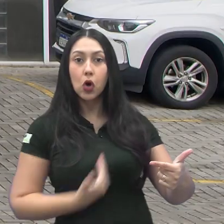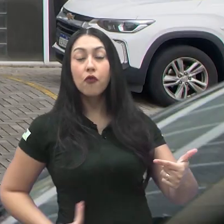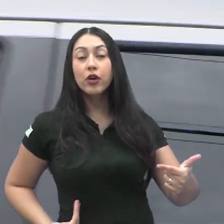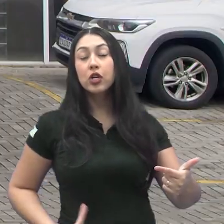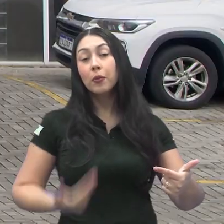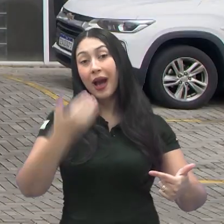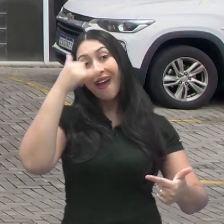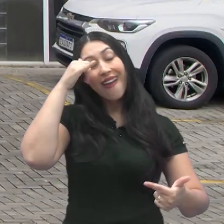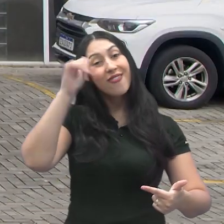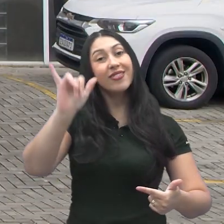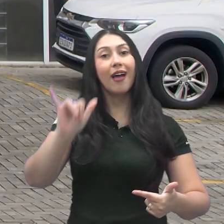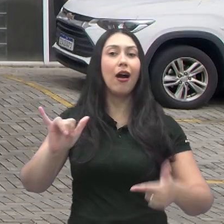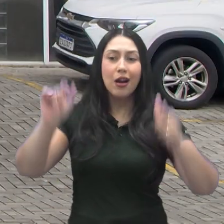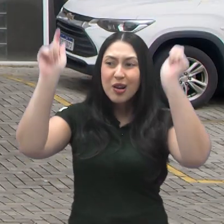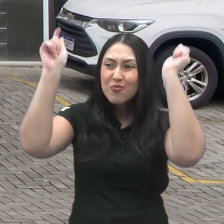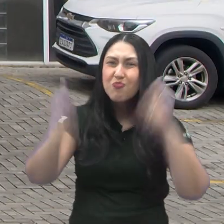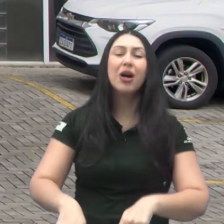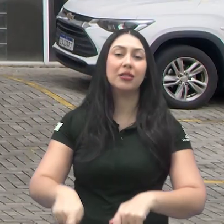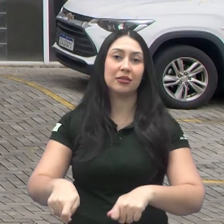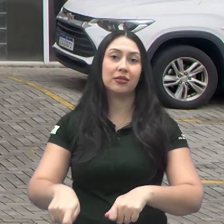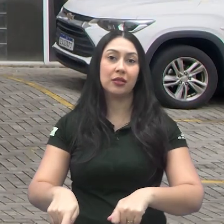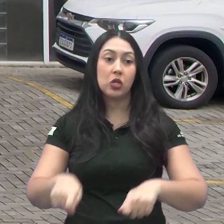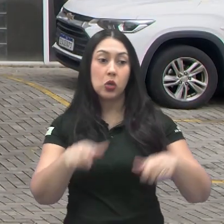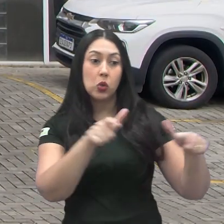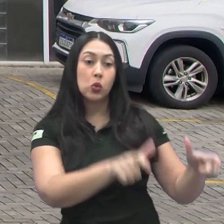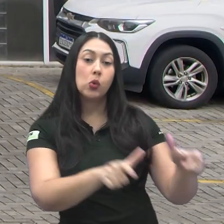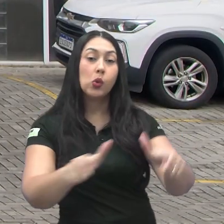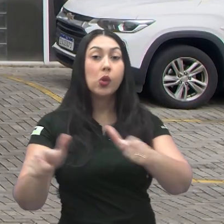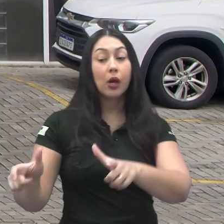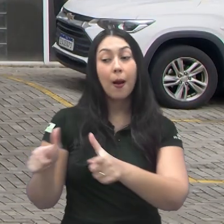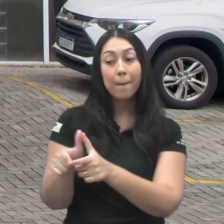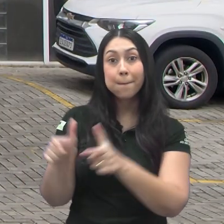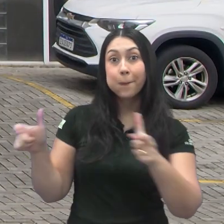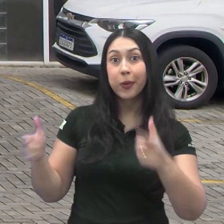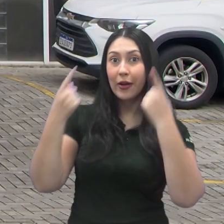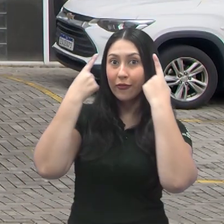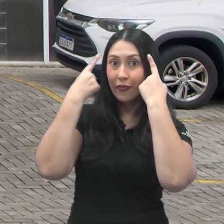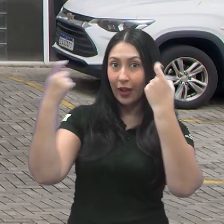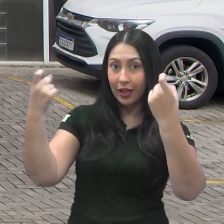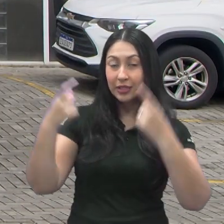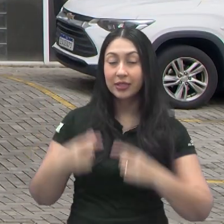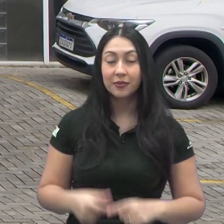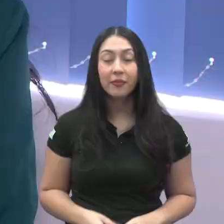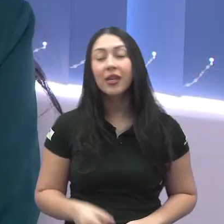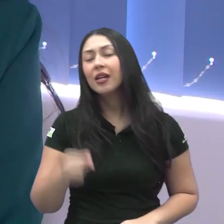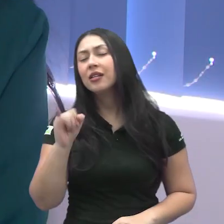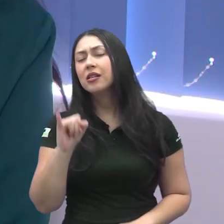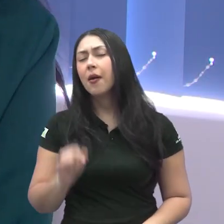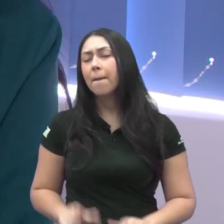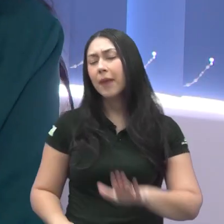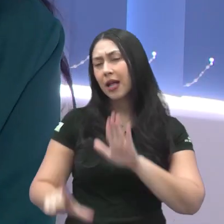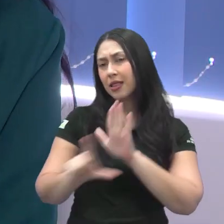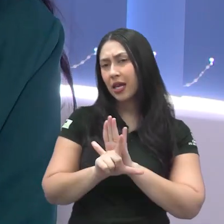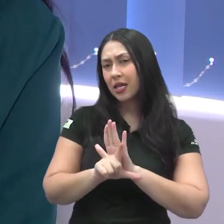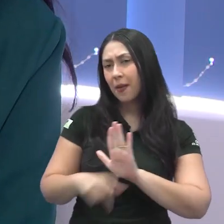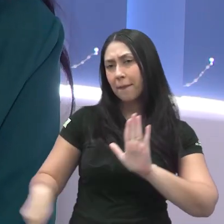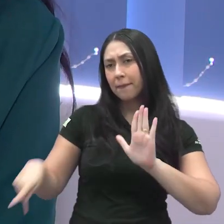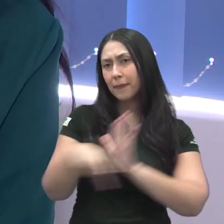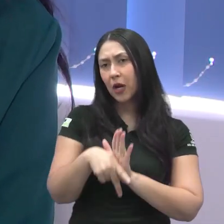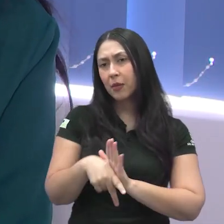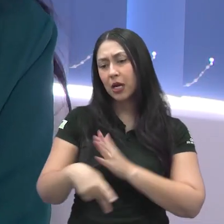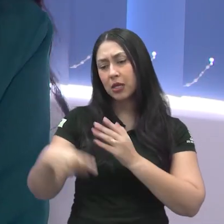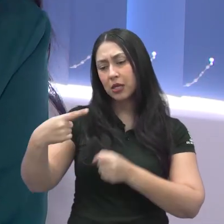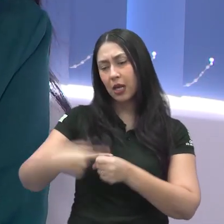políticas públicas de prevenção mais eficientes nas regiões com maiores índices de violência. A gente ter uma legislação